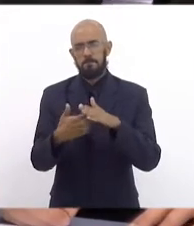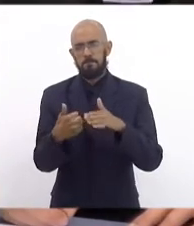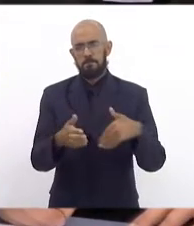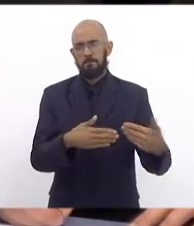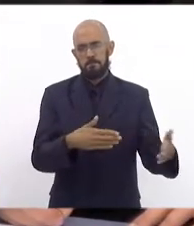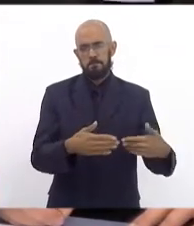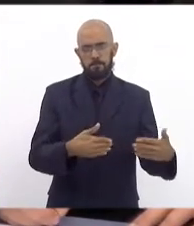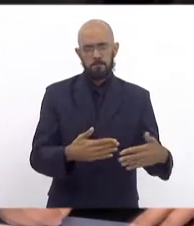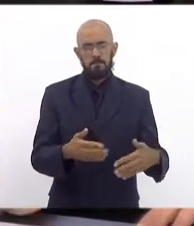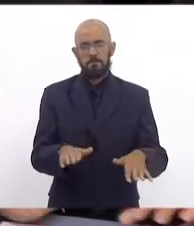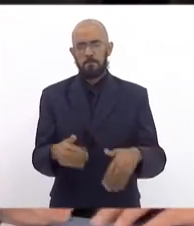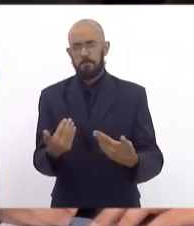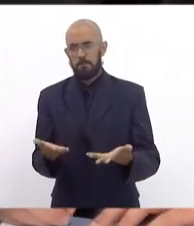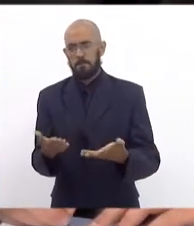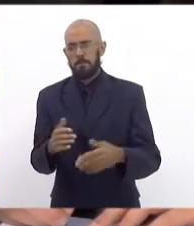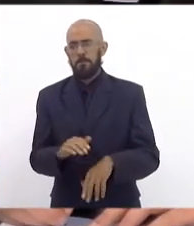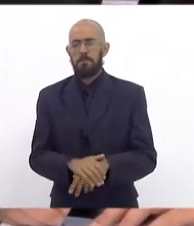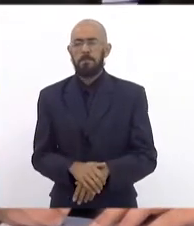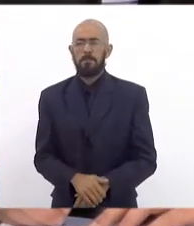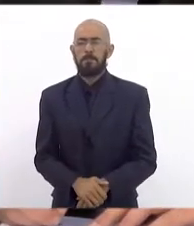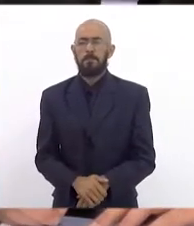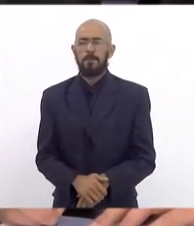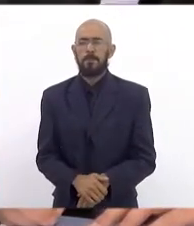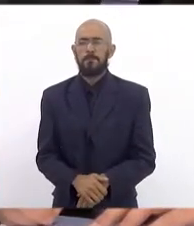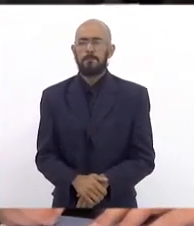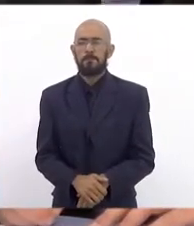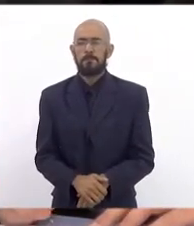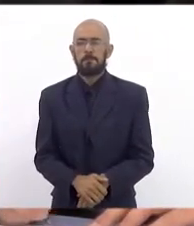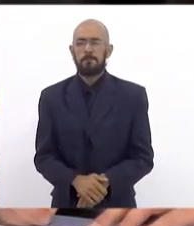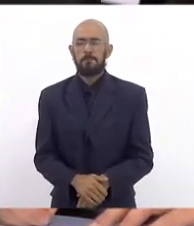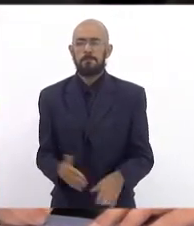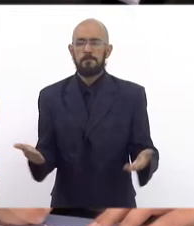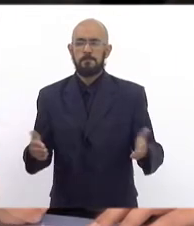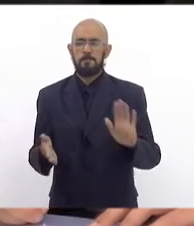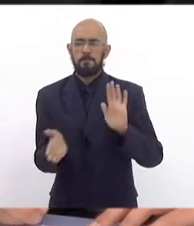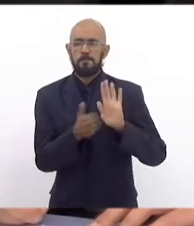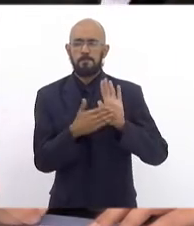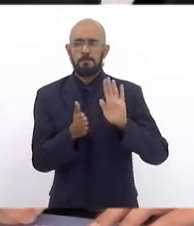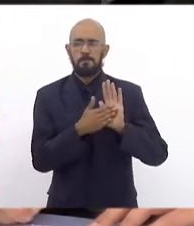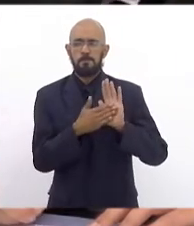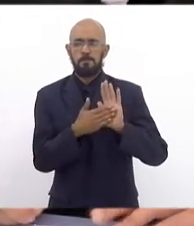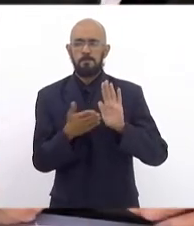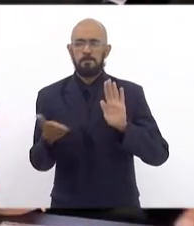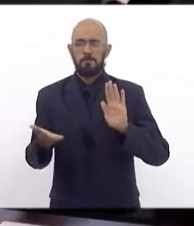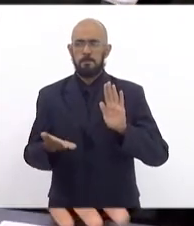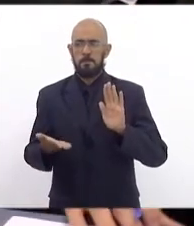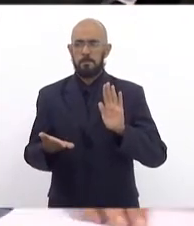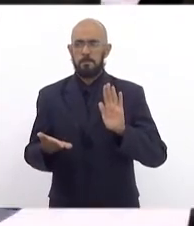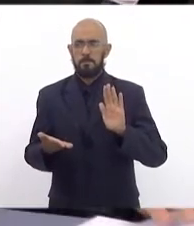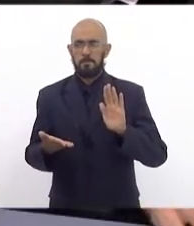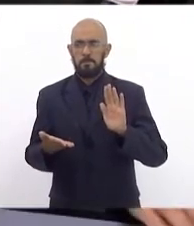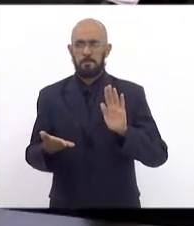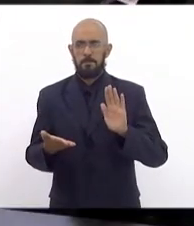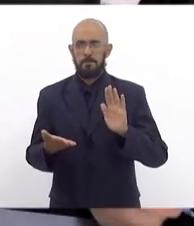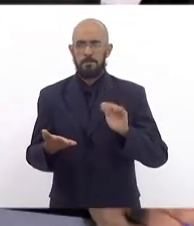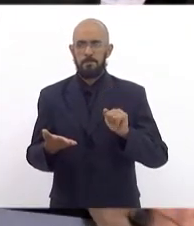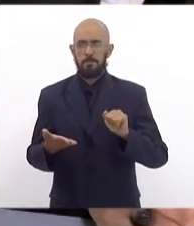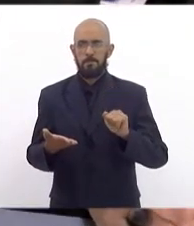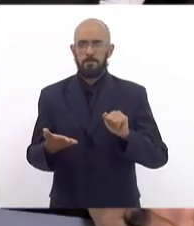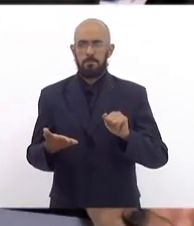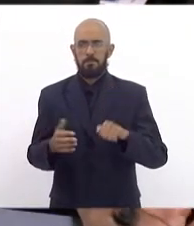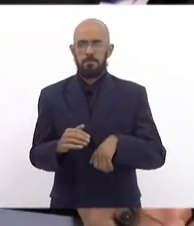Então o que a gente tem hoje com a proposta é a ele tem hoje Náutico